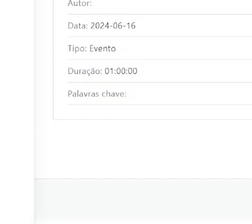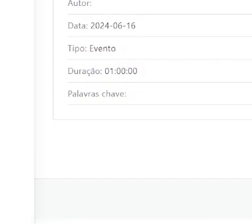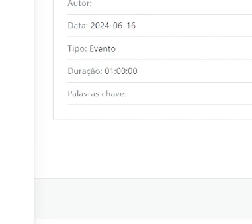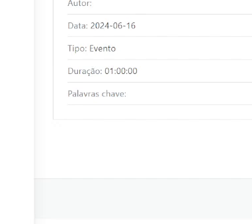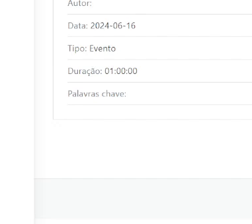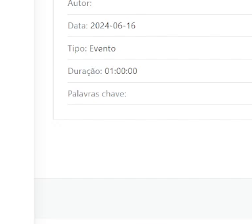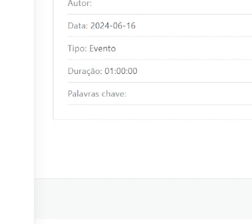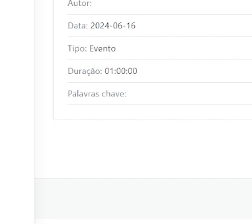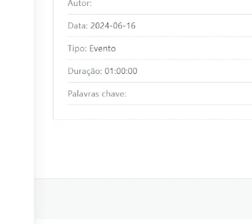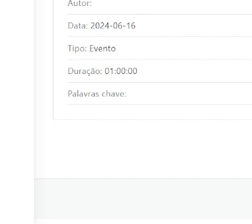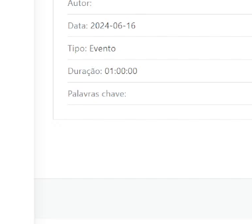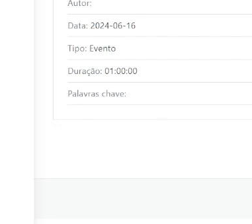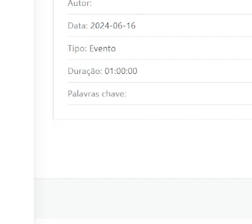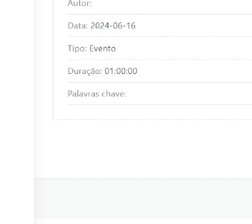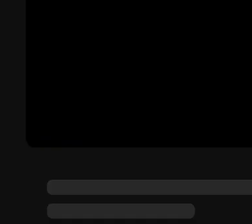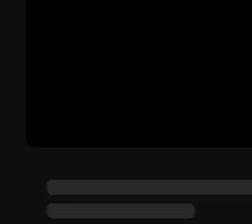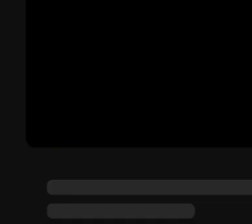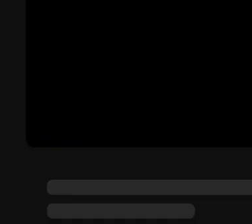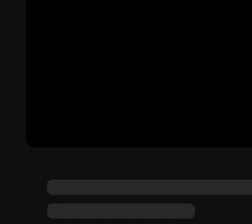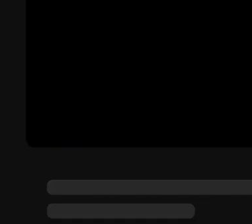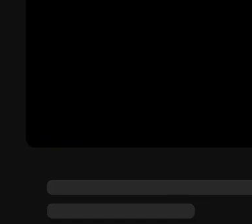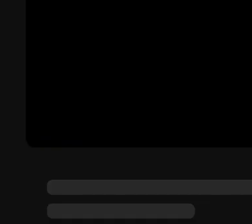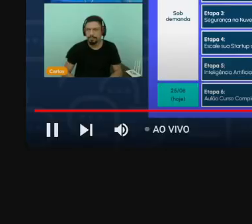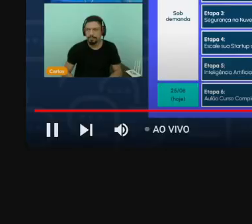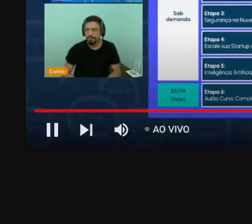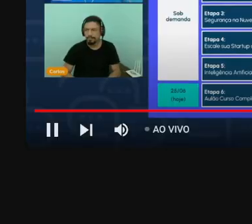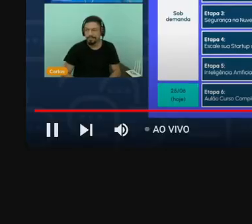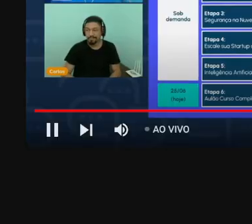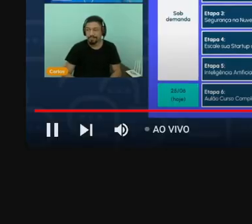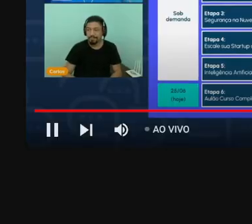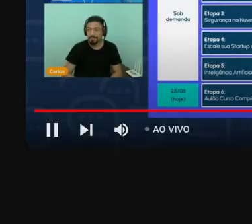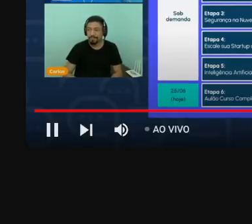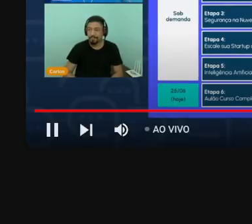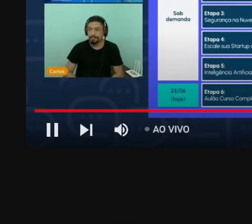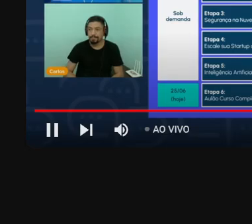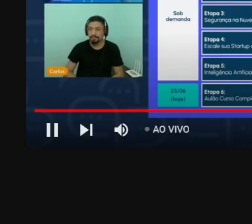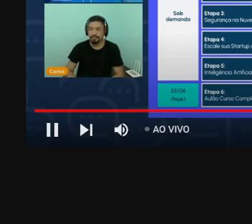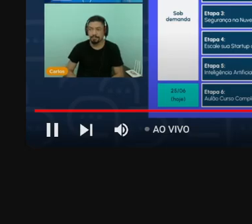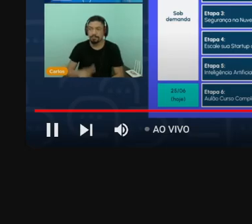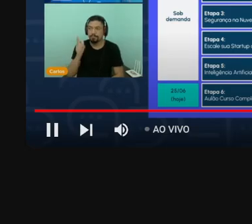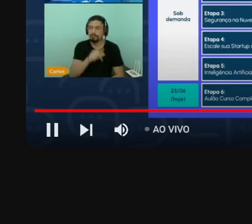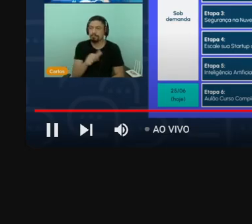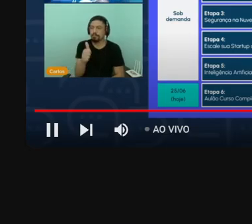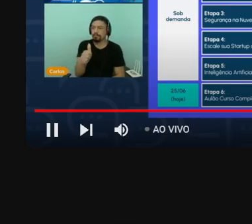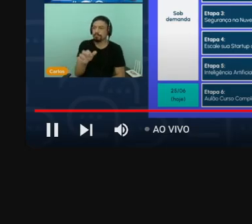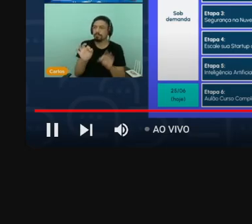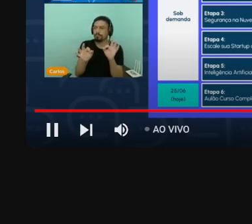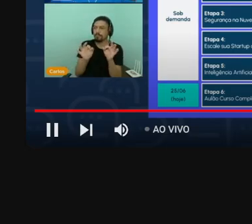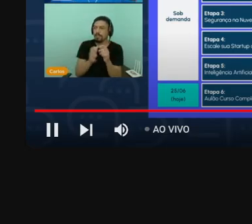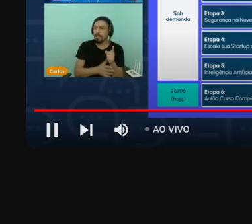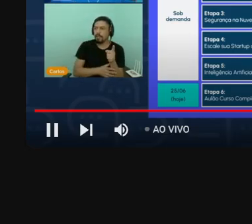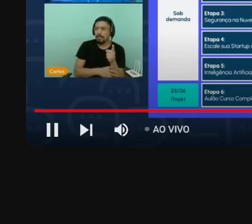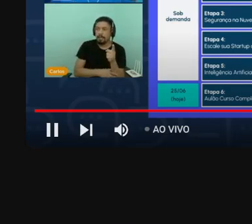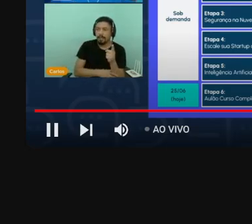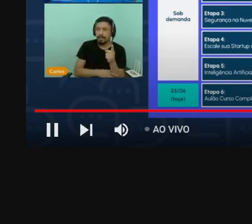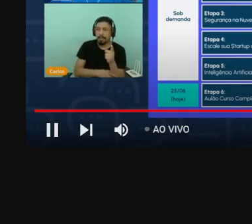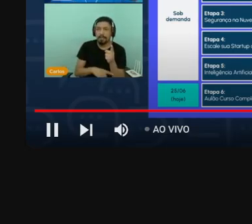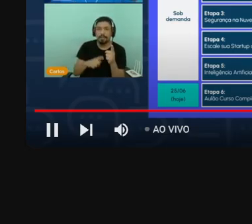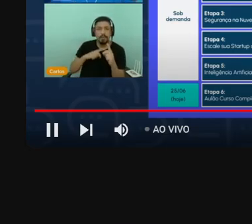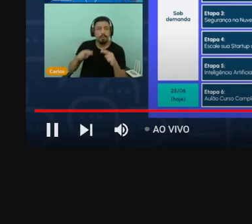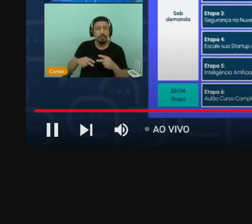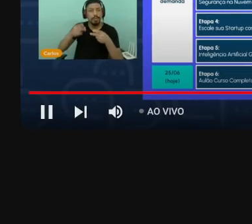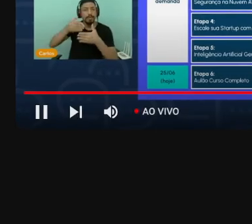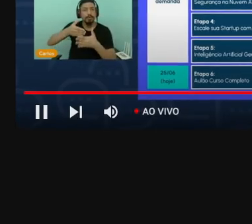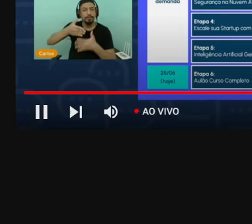colocar daqui a pouquinho. Eu acho que tá indo. Aí, ó, foi. Boa. Então, o link tá no